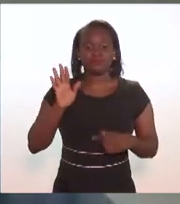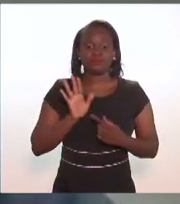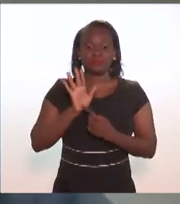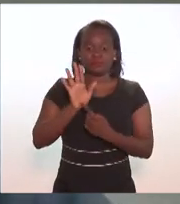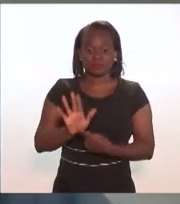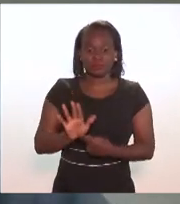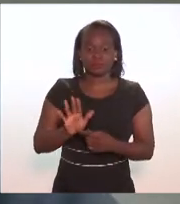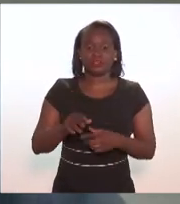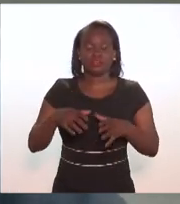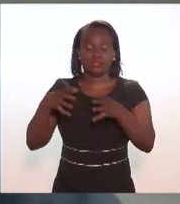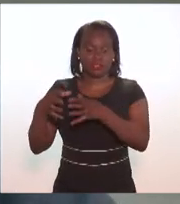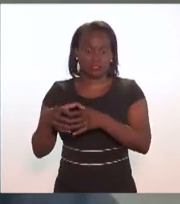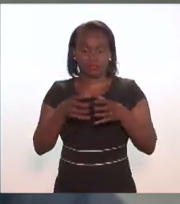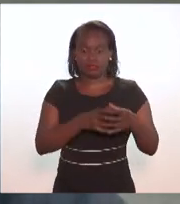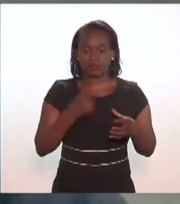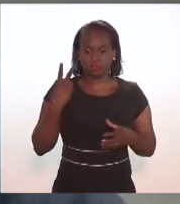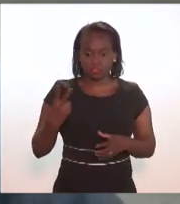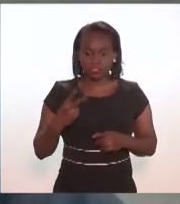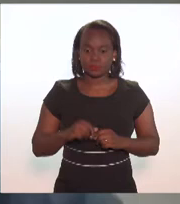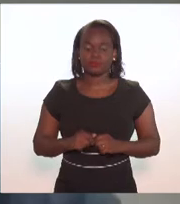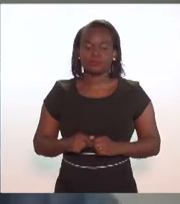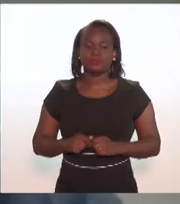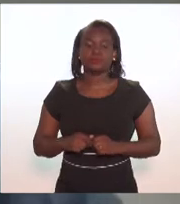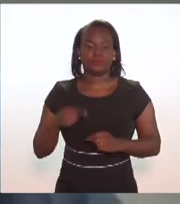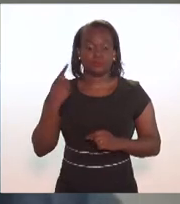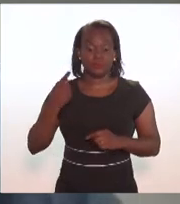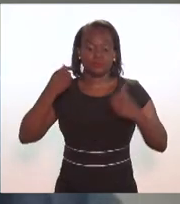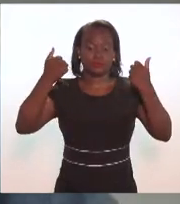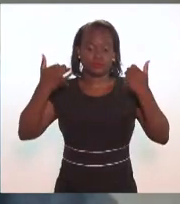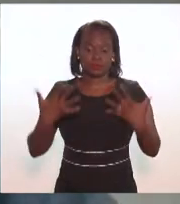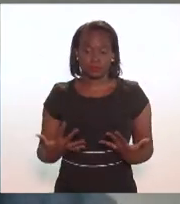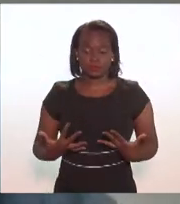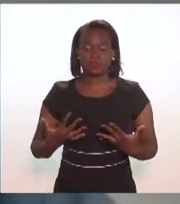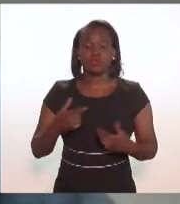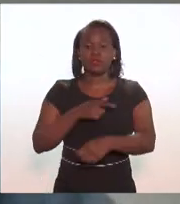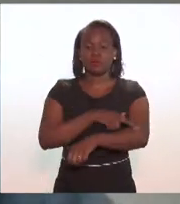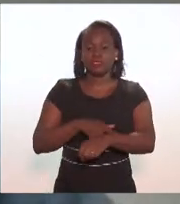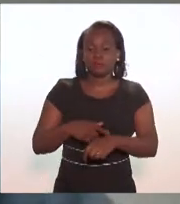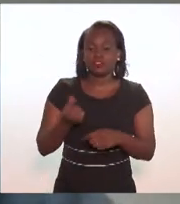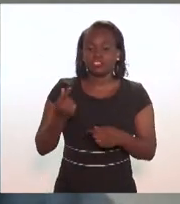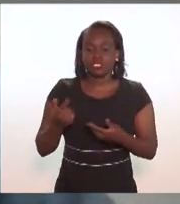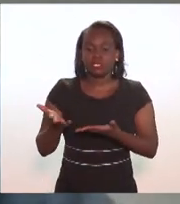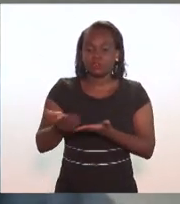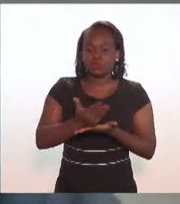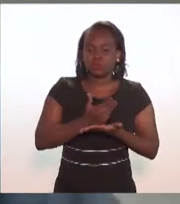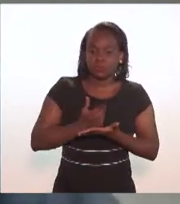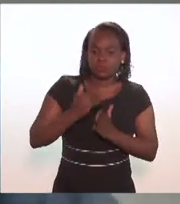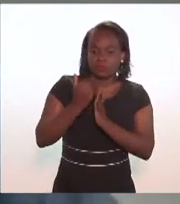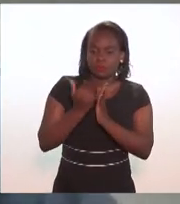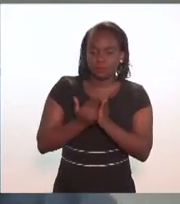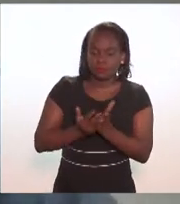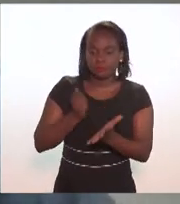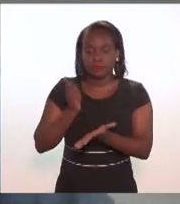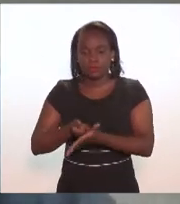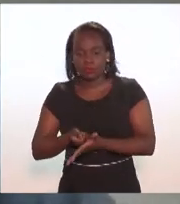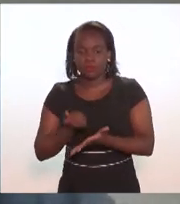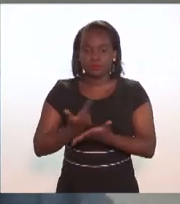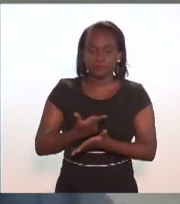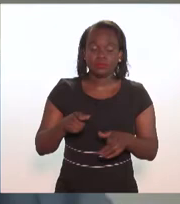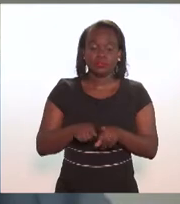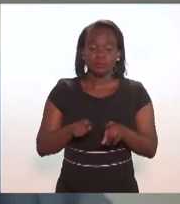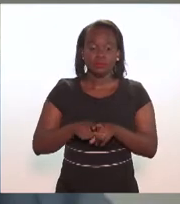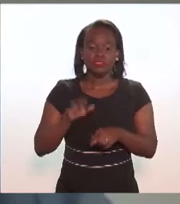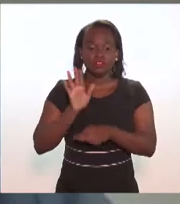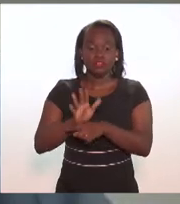apresentação em dois grandes tópicos. Um tópico tratando do comportamento das receitas e do